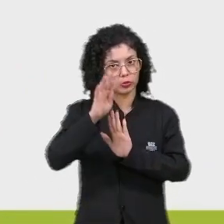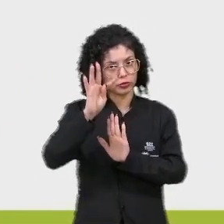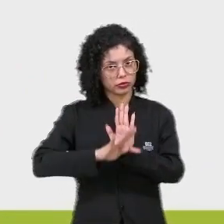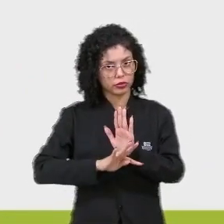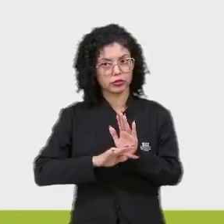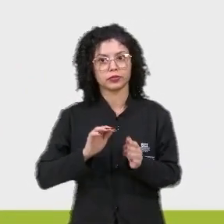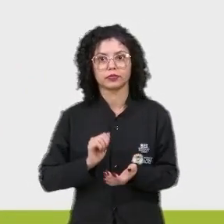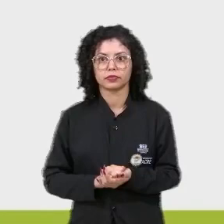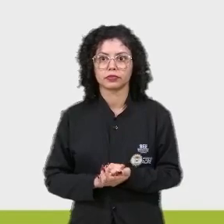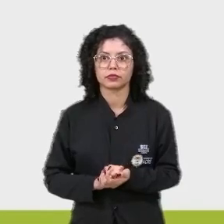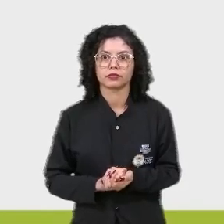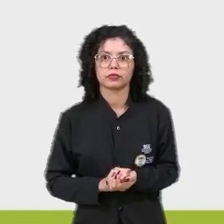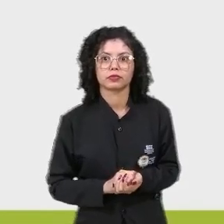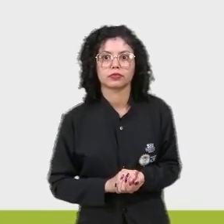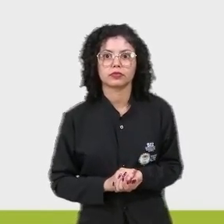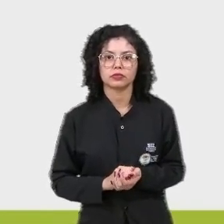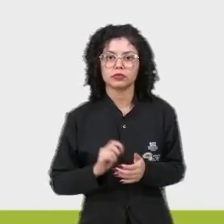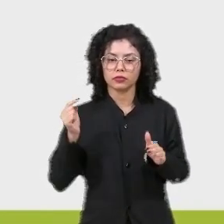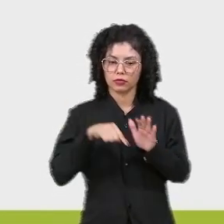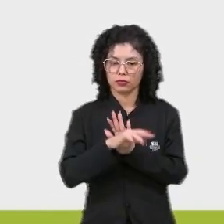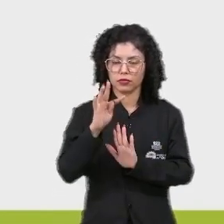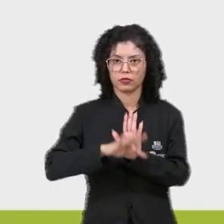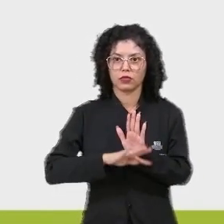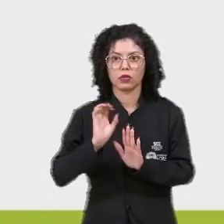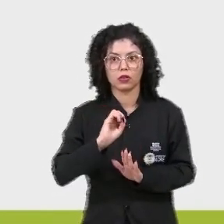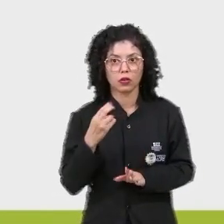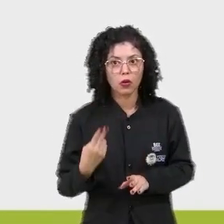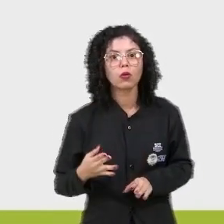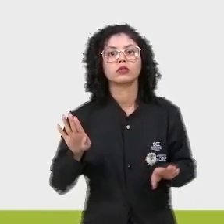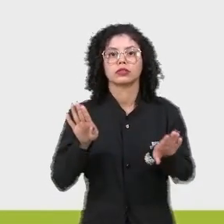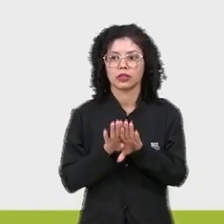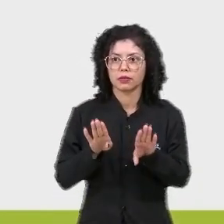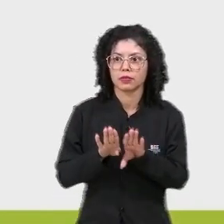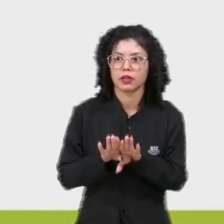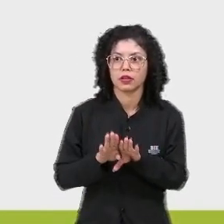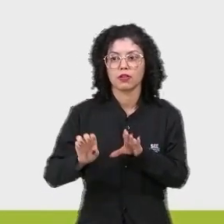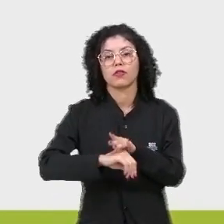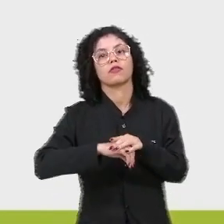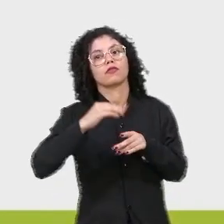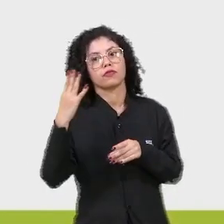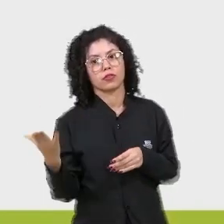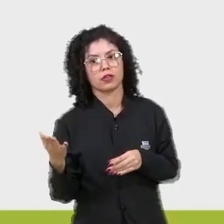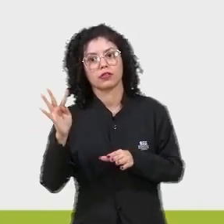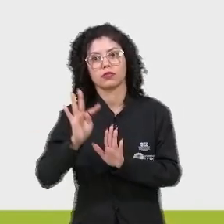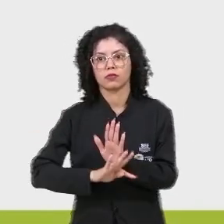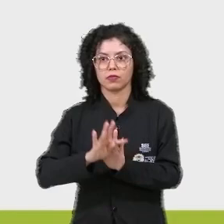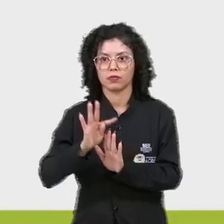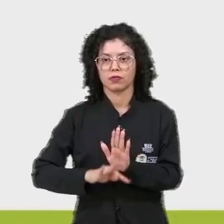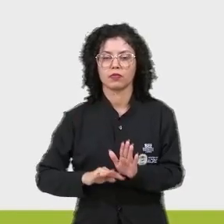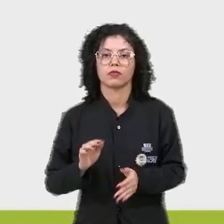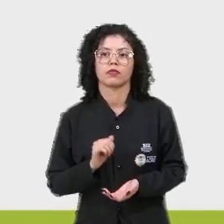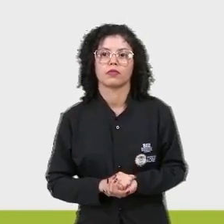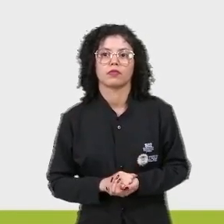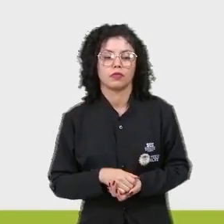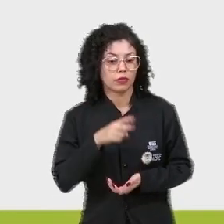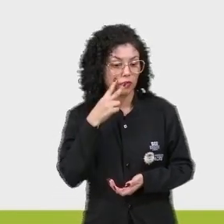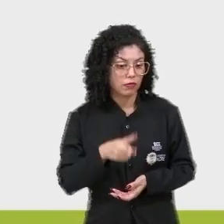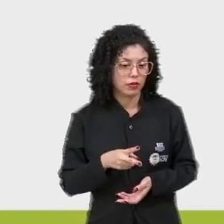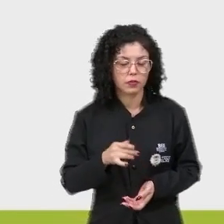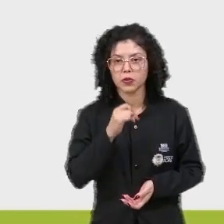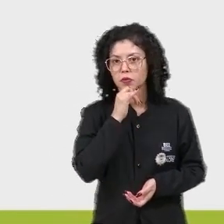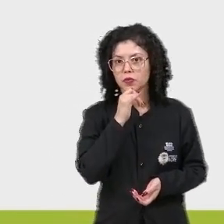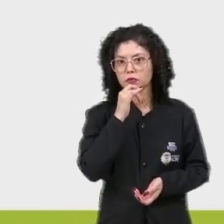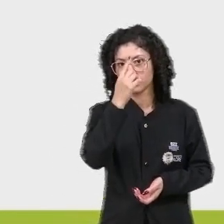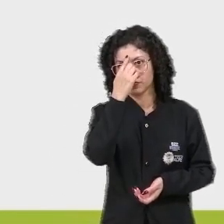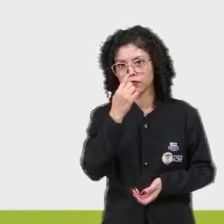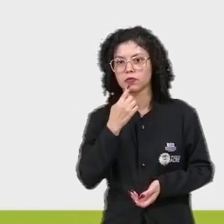texto, implícito é algo dentro, ou explícita, que é algo fora, que está na cara. Por exemplo, aí